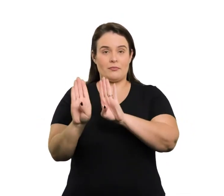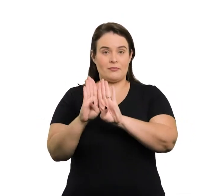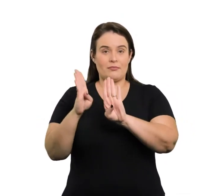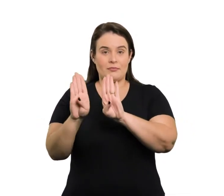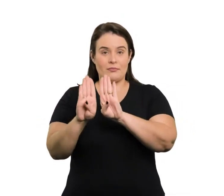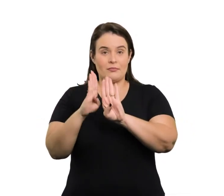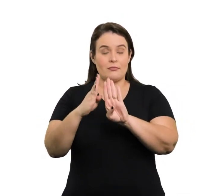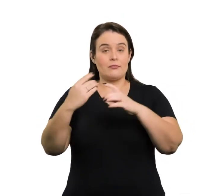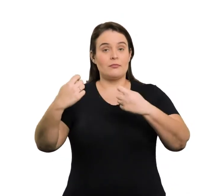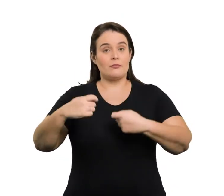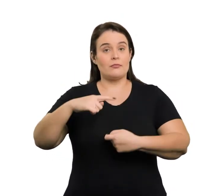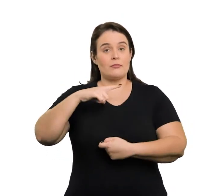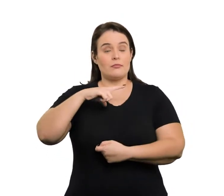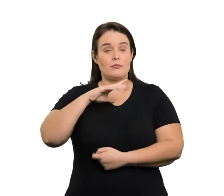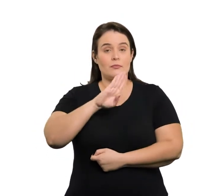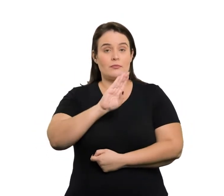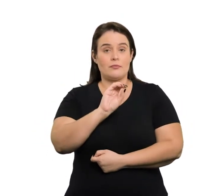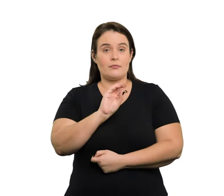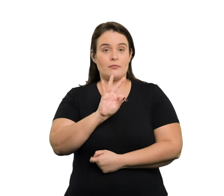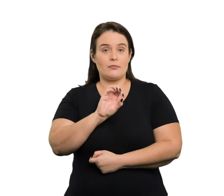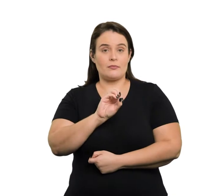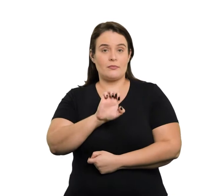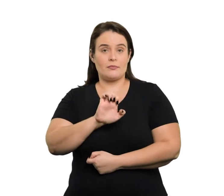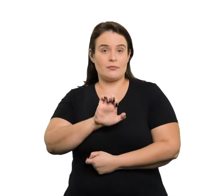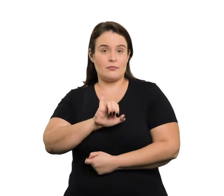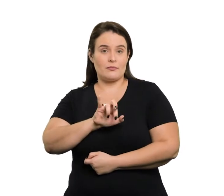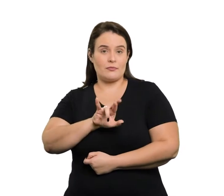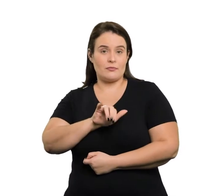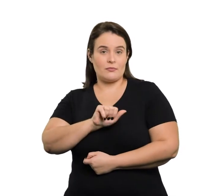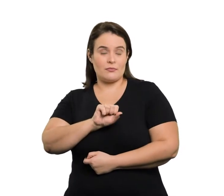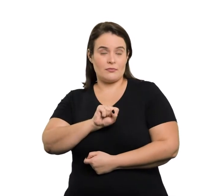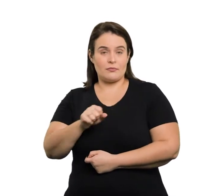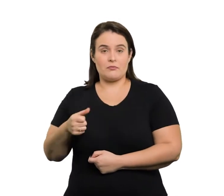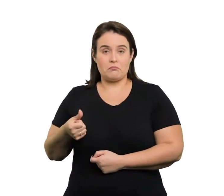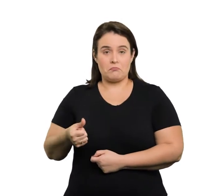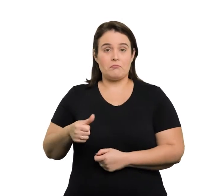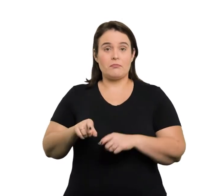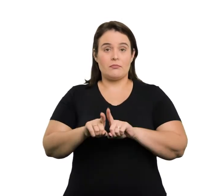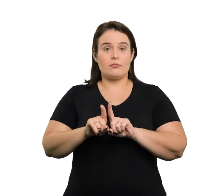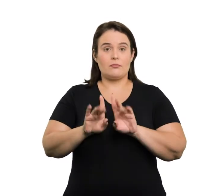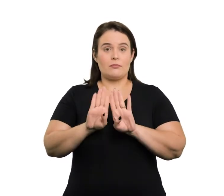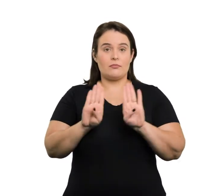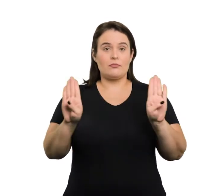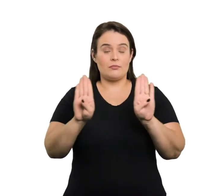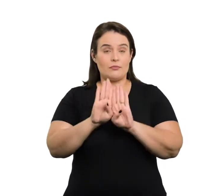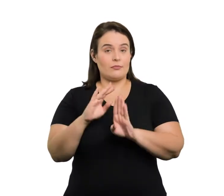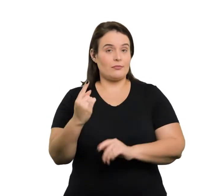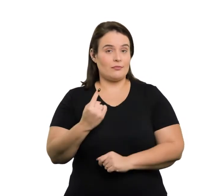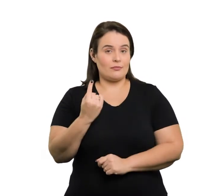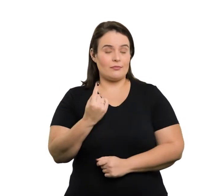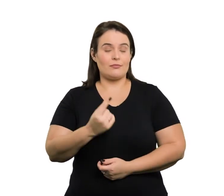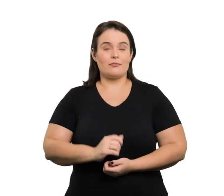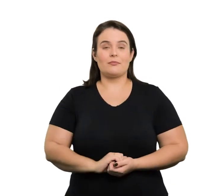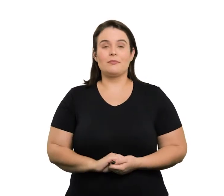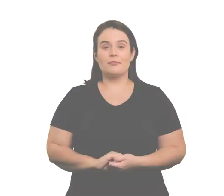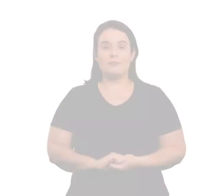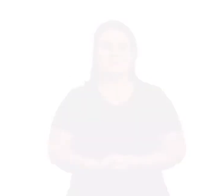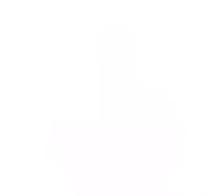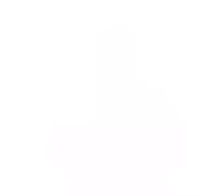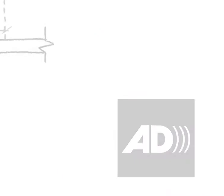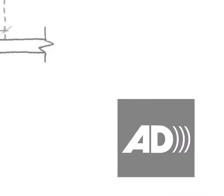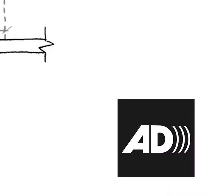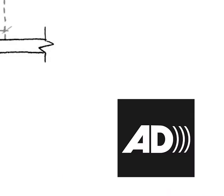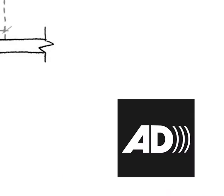estas áreas de aproximação à porta, prever botoeiras de acionamento ou mecanismos de abertura